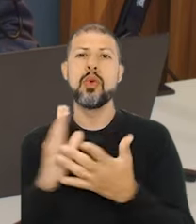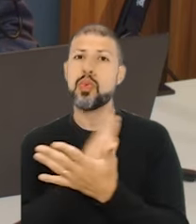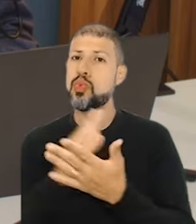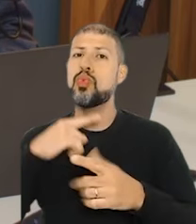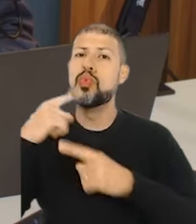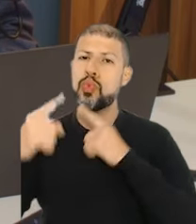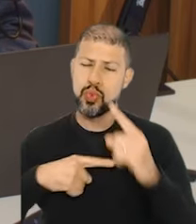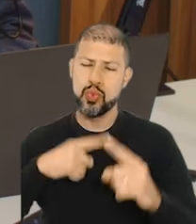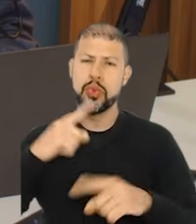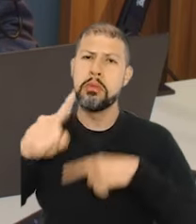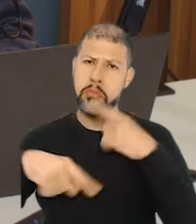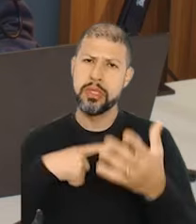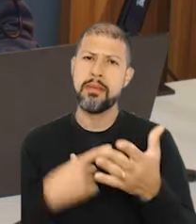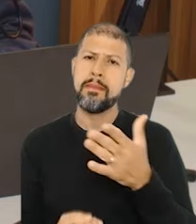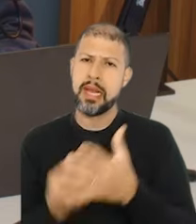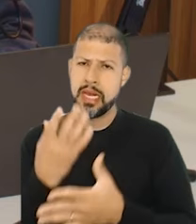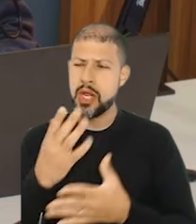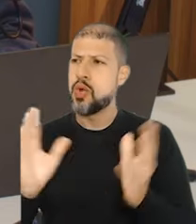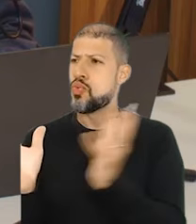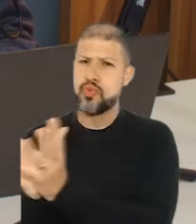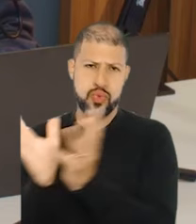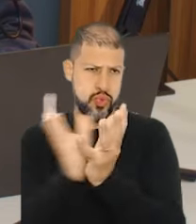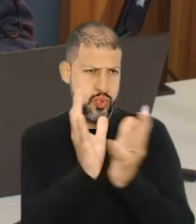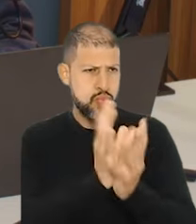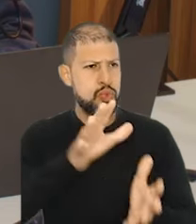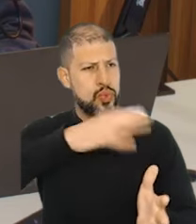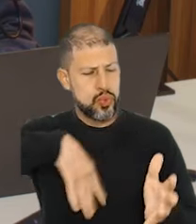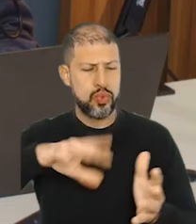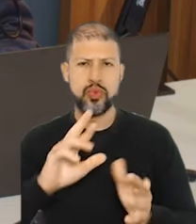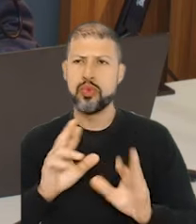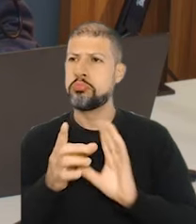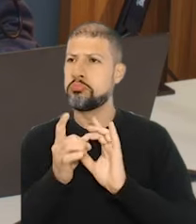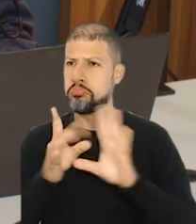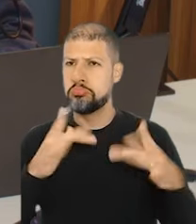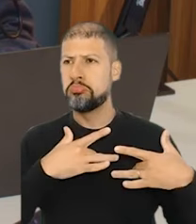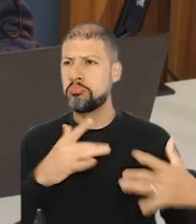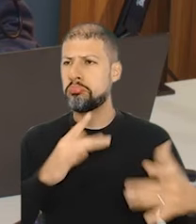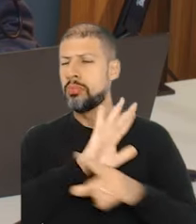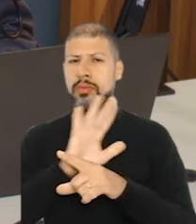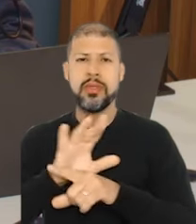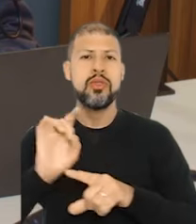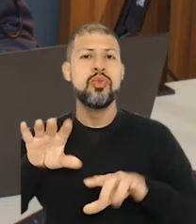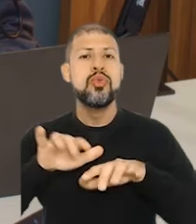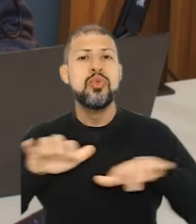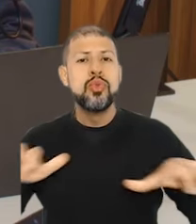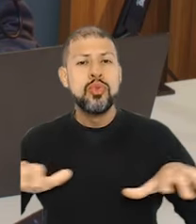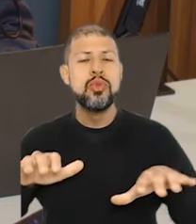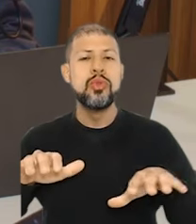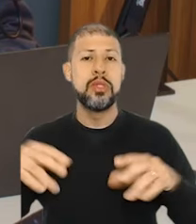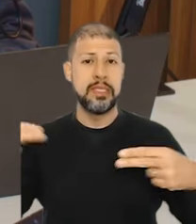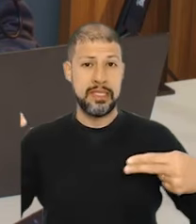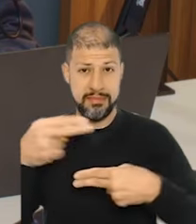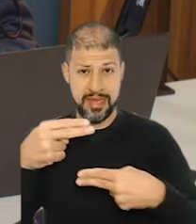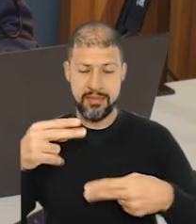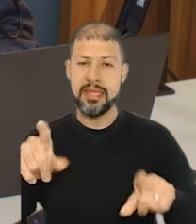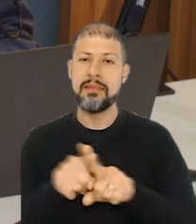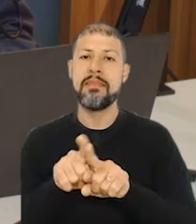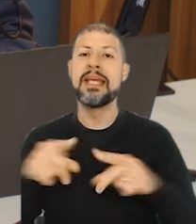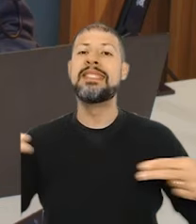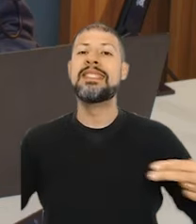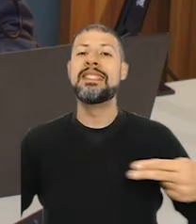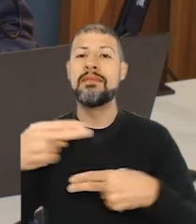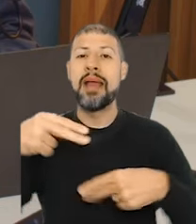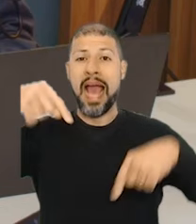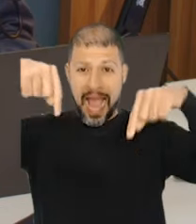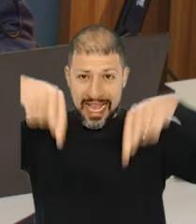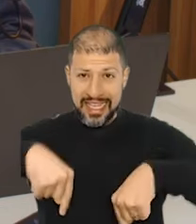dúvidas poderam Surgir aí nossa equipe estará disponível não só nas unidades né dos escritórios sebrai como do sebrai aqui que são unidades